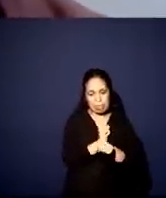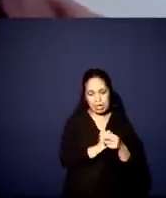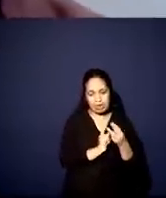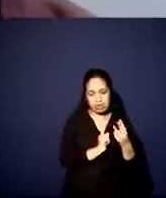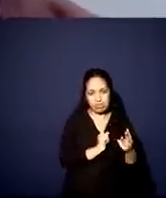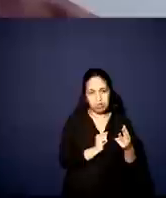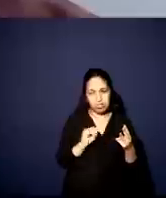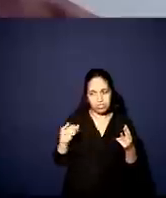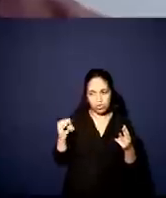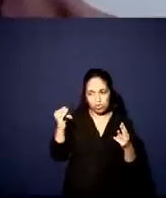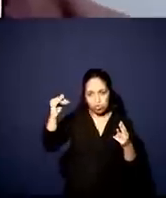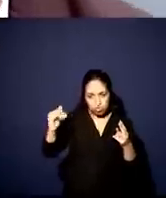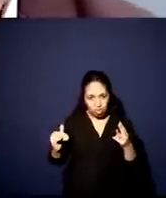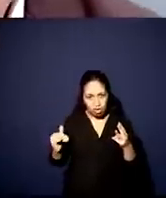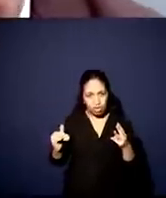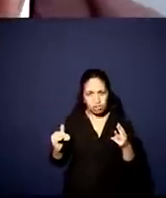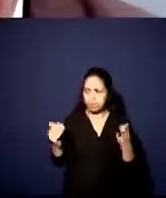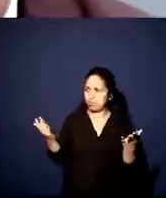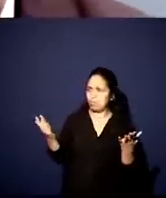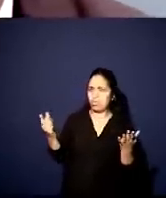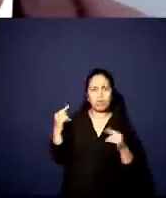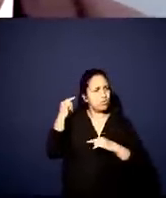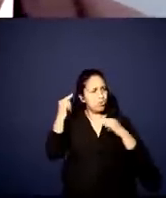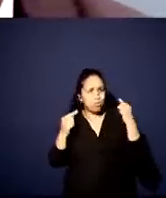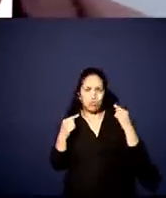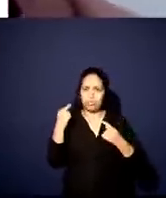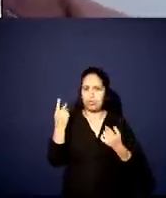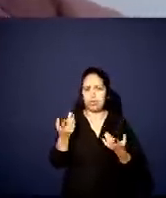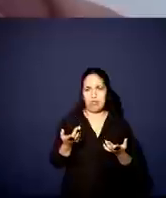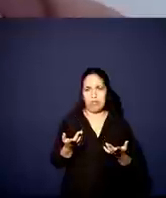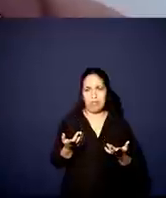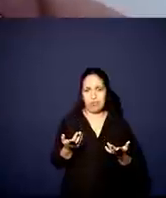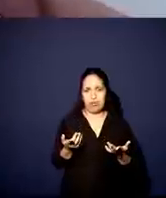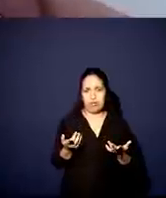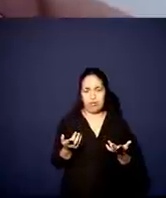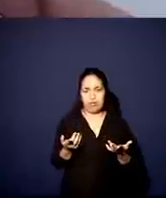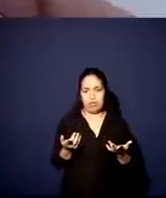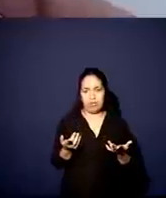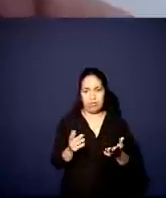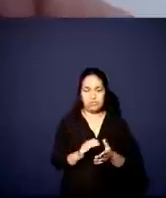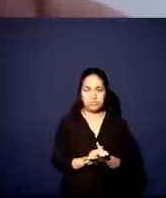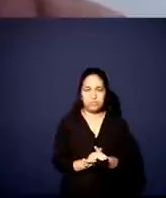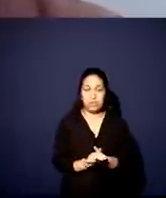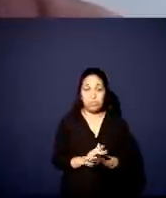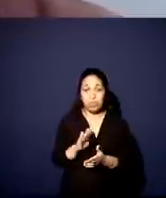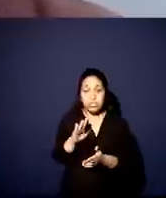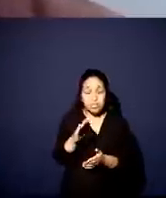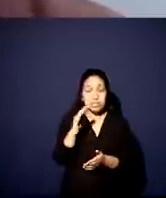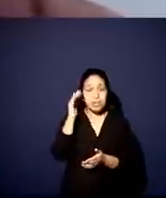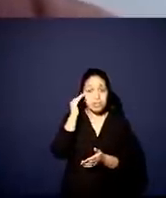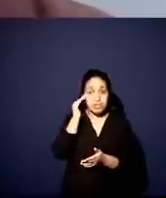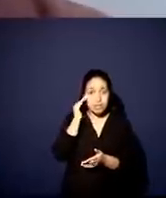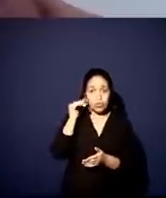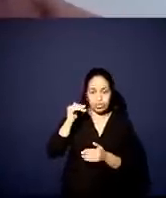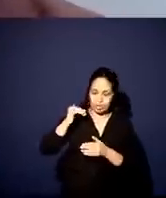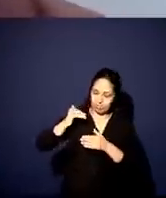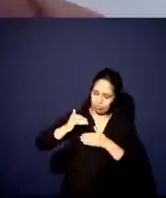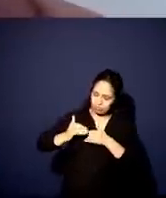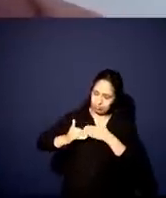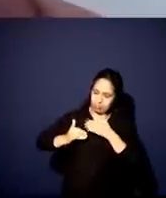caio juro? É uma loucura isso. Você tem que fazer com que a trajetória